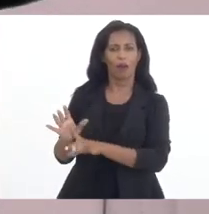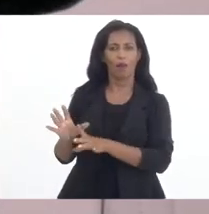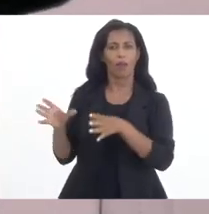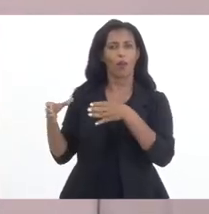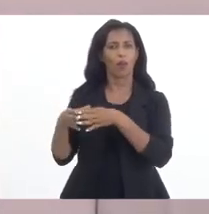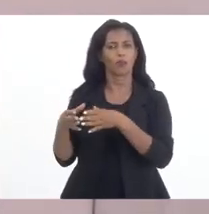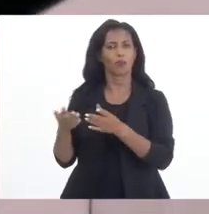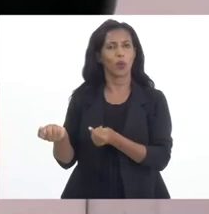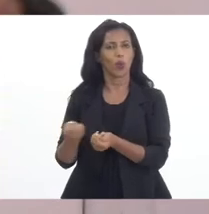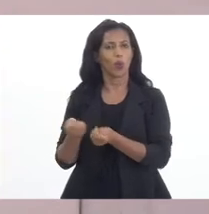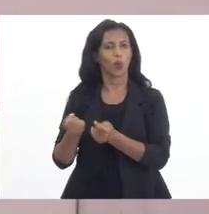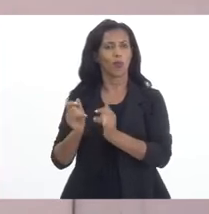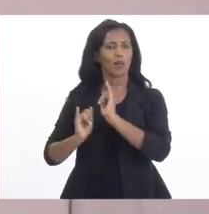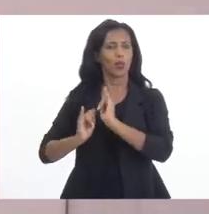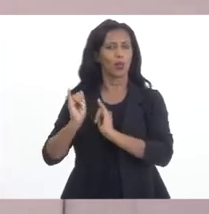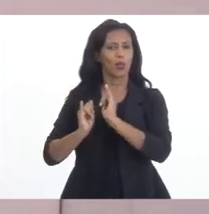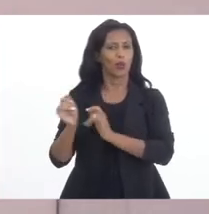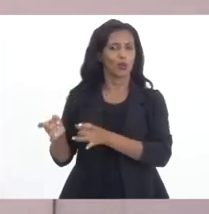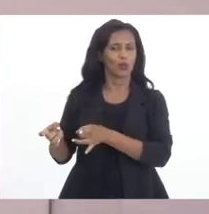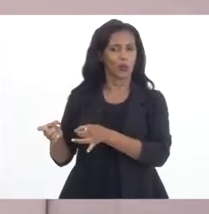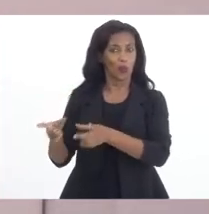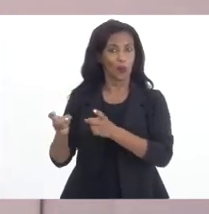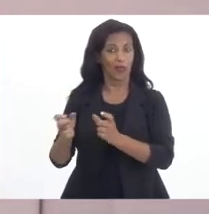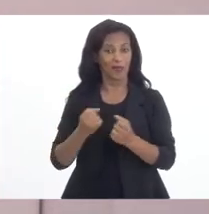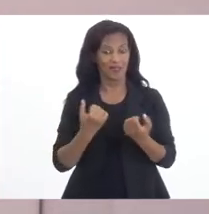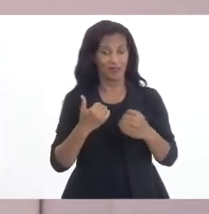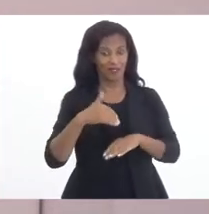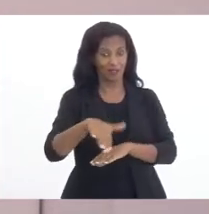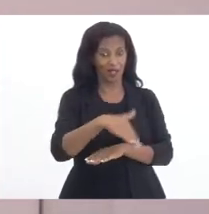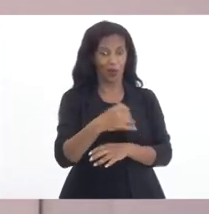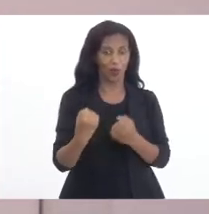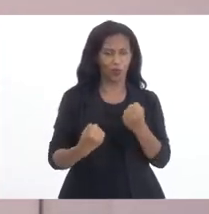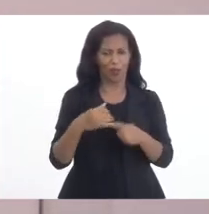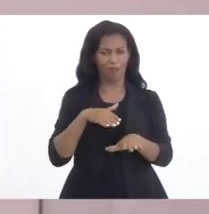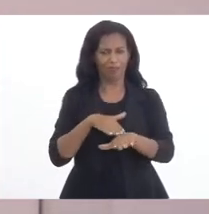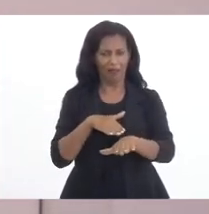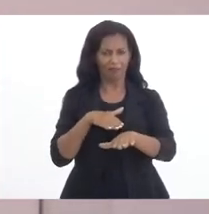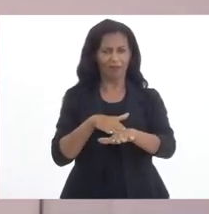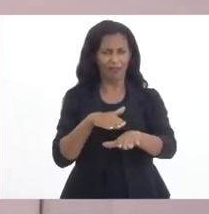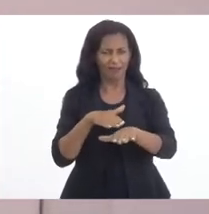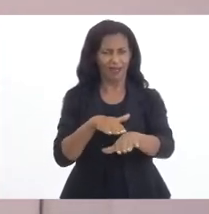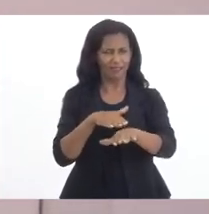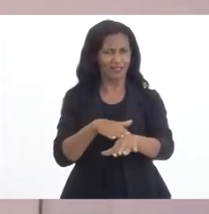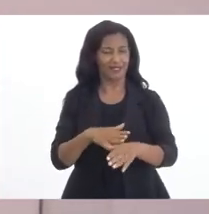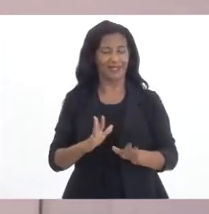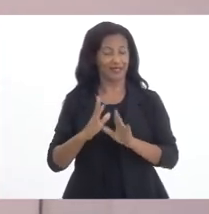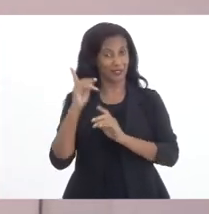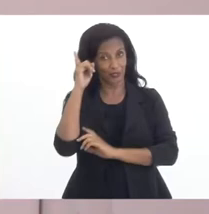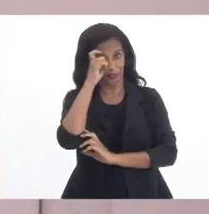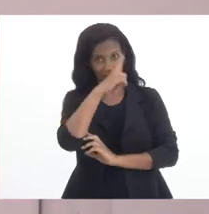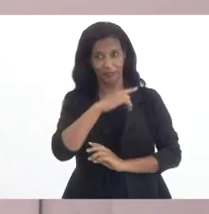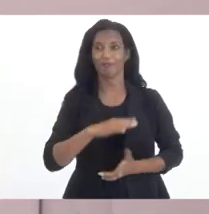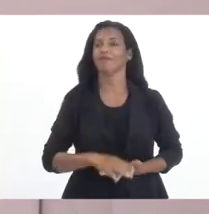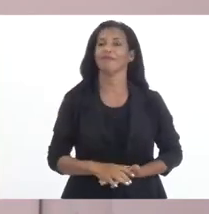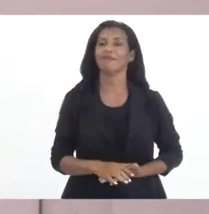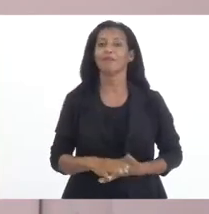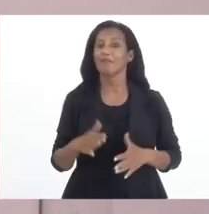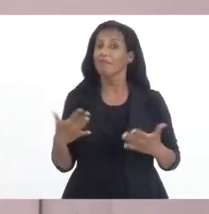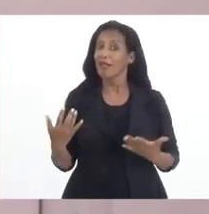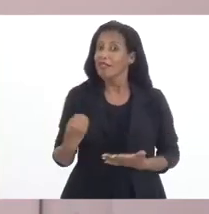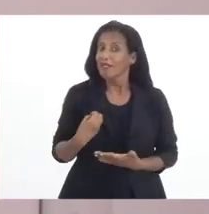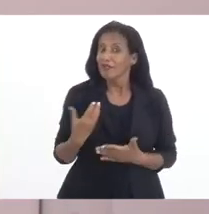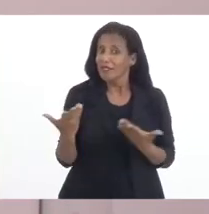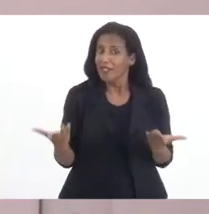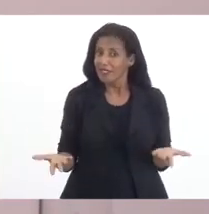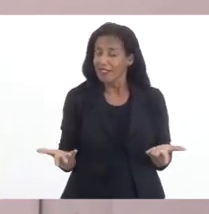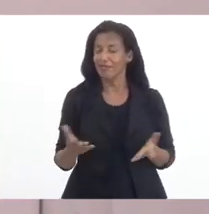Comissão de Economia, Indústria e Comércio, estava na estrada, teve engarrafamento, acidente, um negócio de louco. Mas a vida é assim, né? A